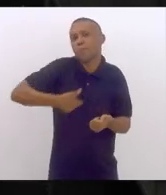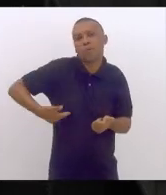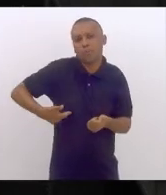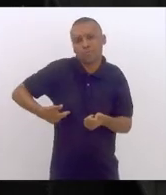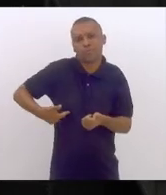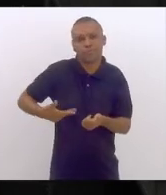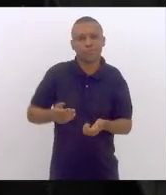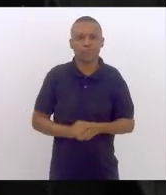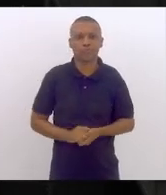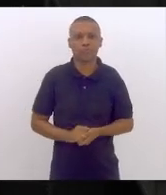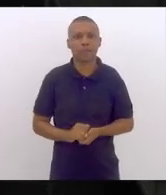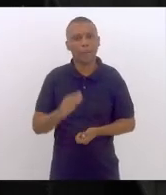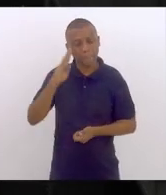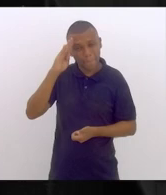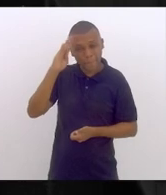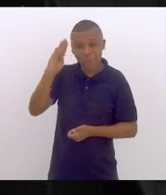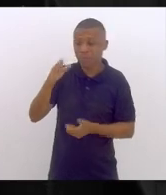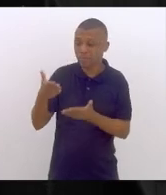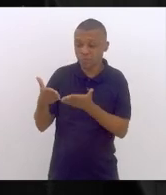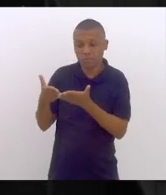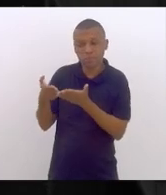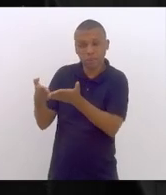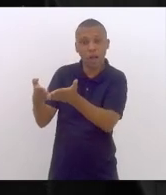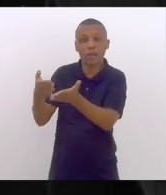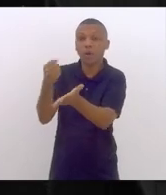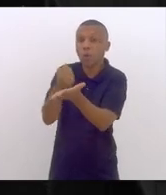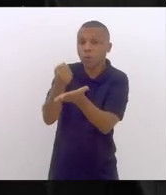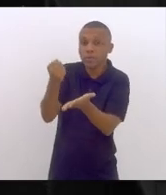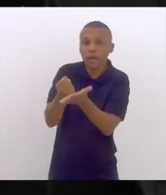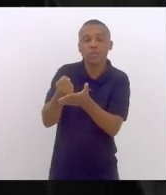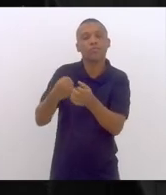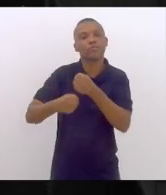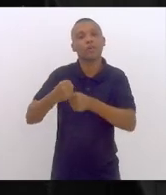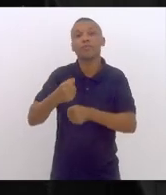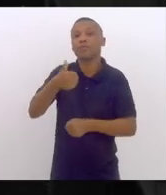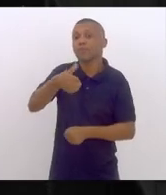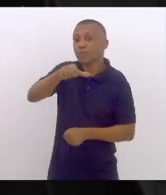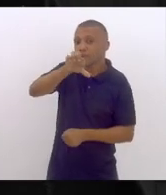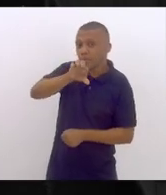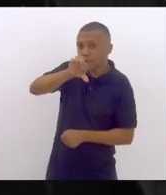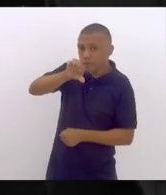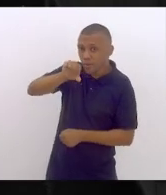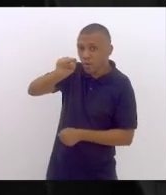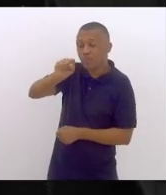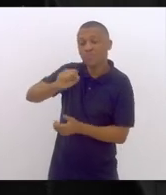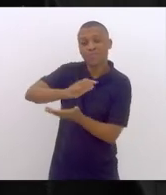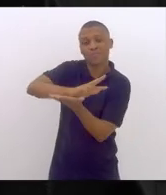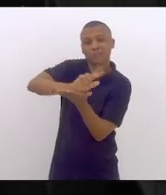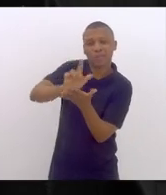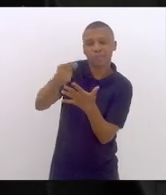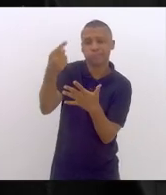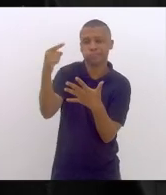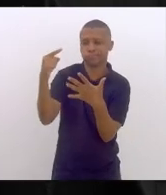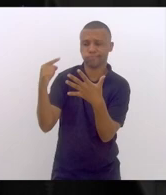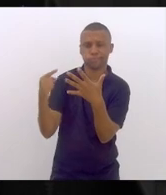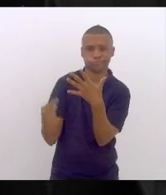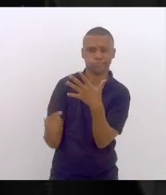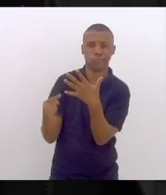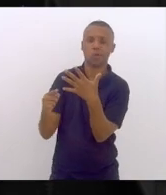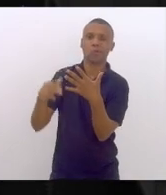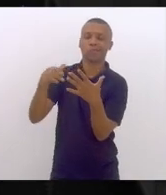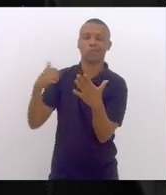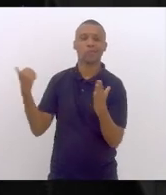Cláudio Castro especificamente no caso das vacas uma concessão de 98 vários aspectos da concessão nunca foram cumpridos